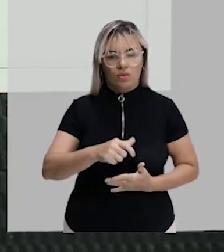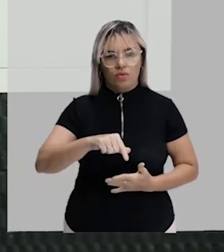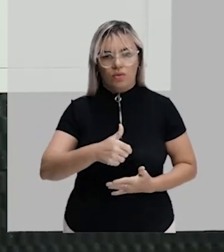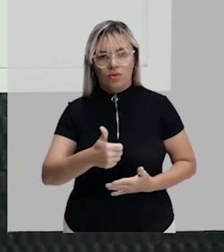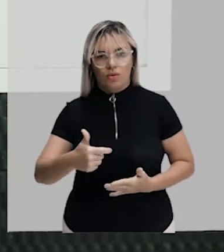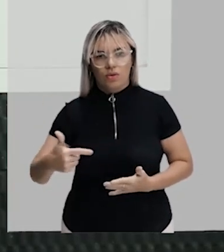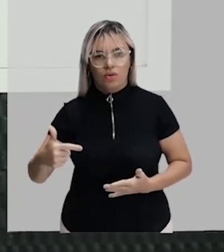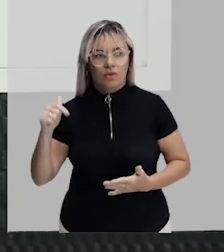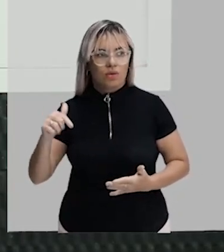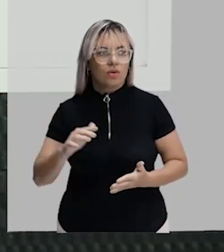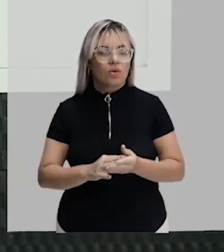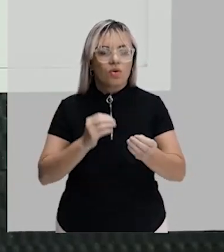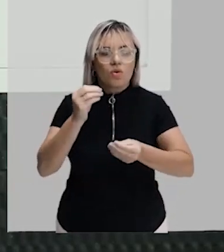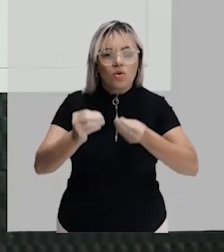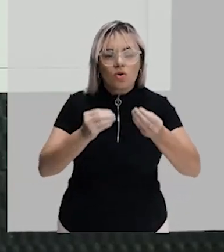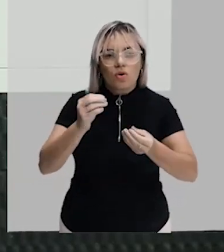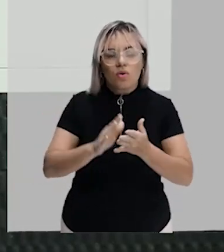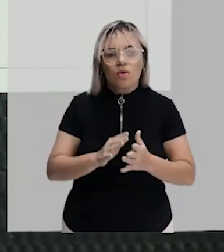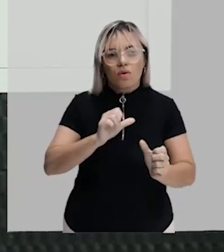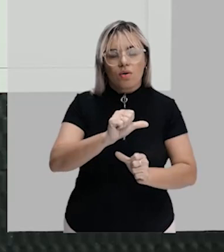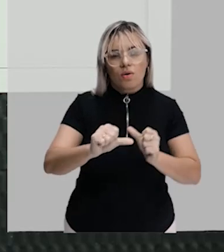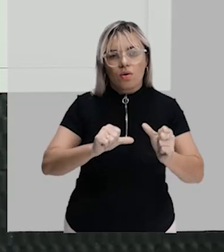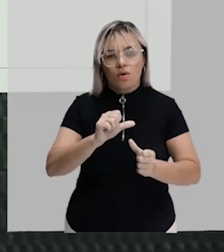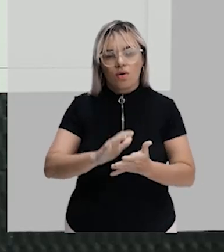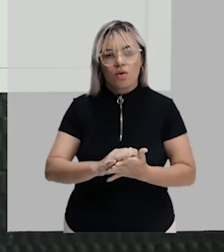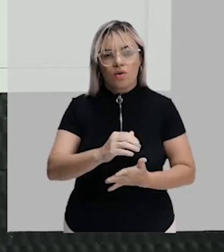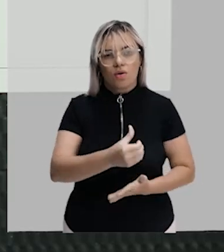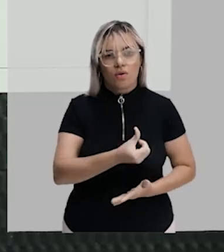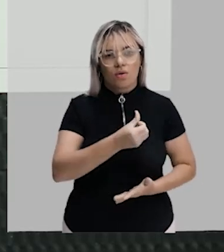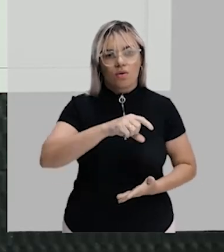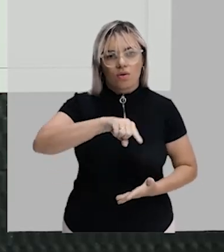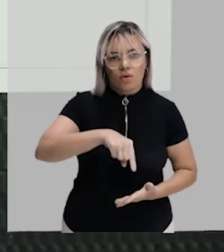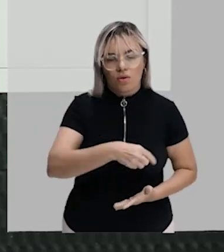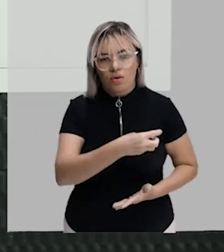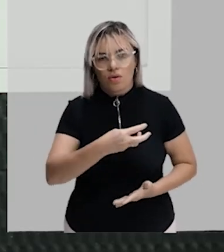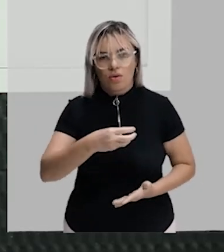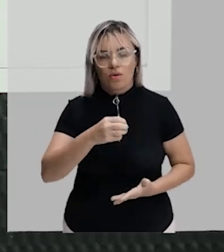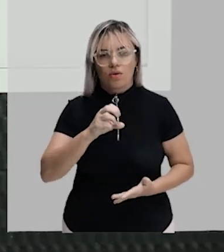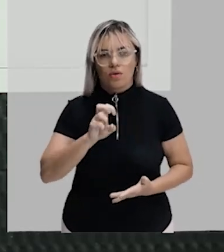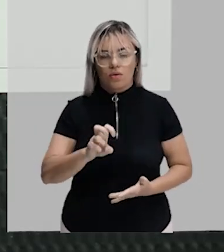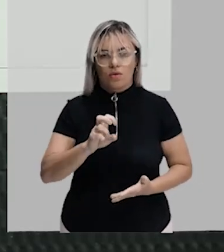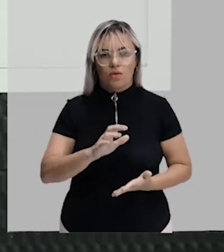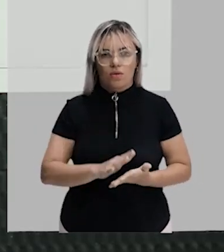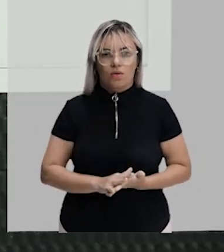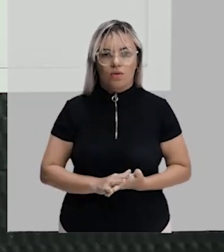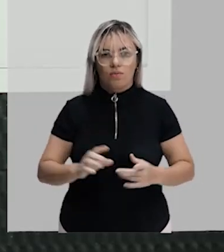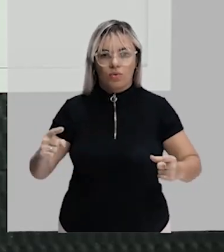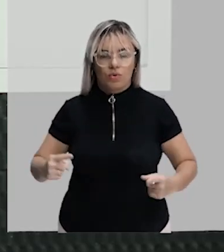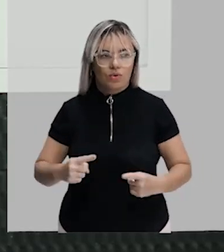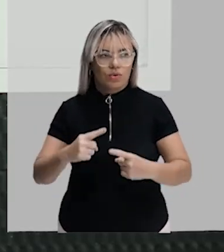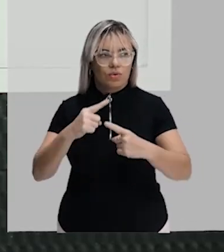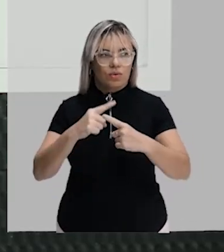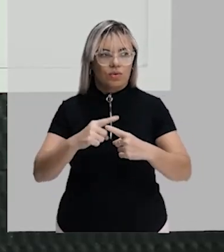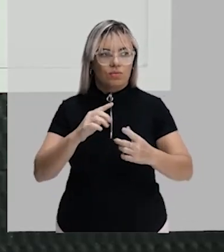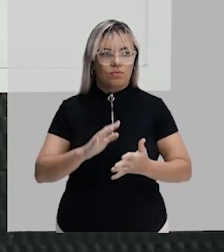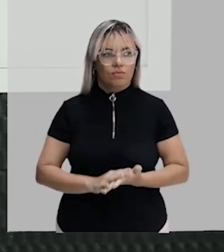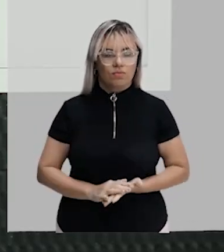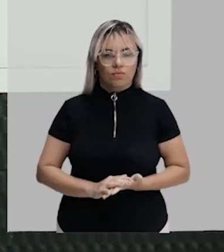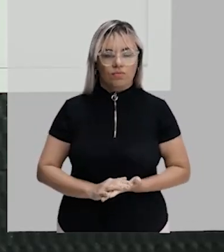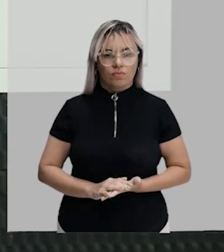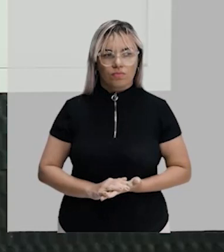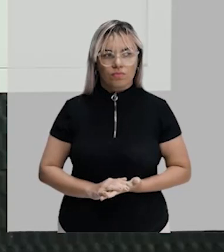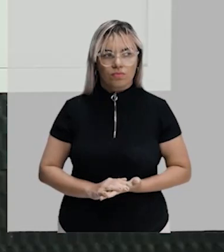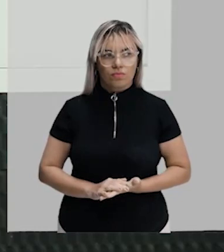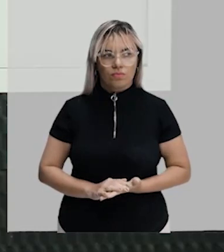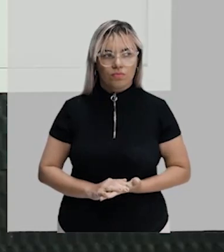ele vai passar a ser, basta eu multiplicar ele pelo fator 1,12. Esse cara aqui é